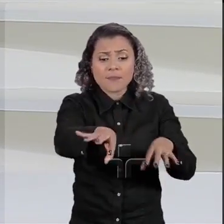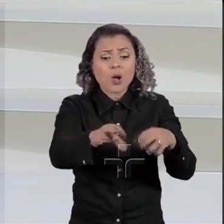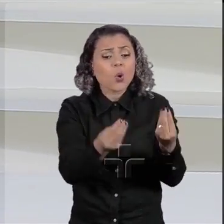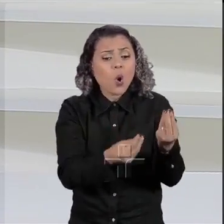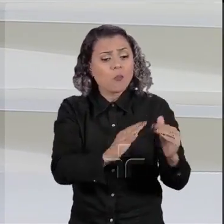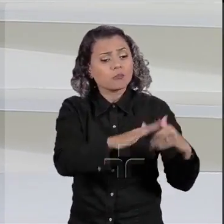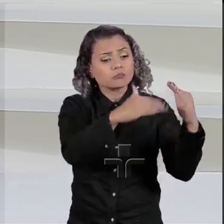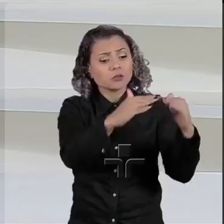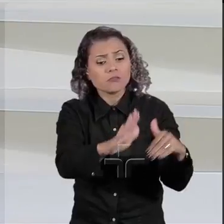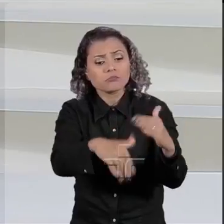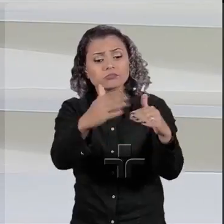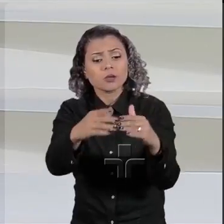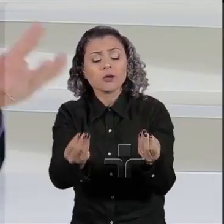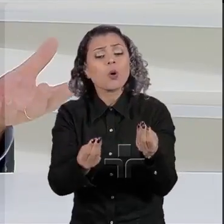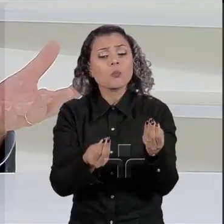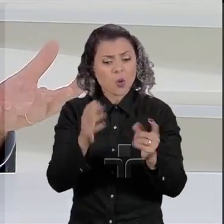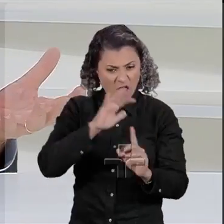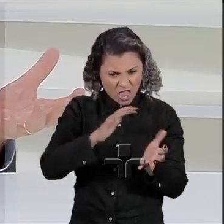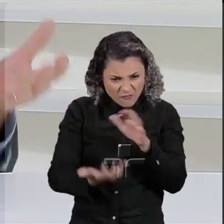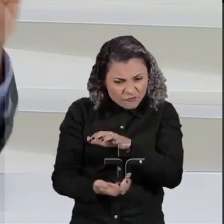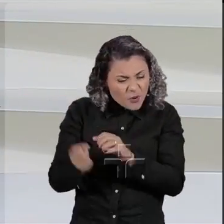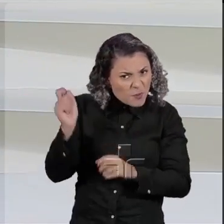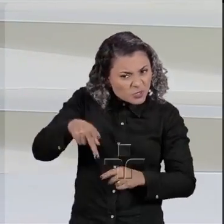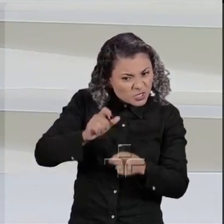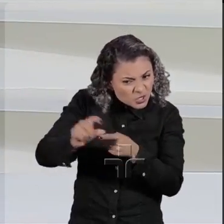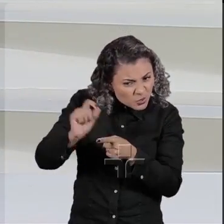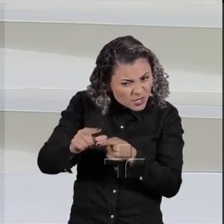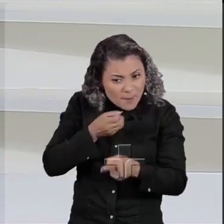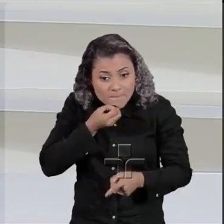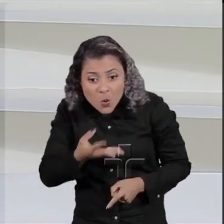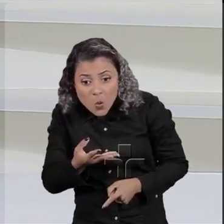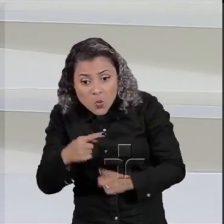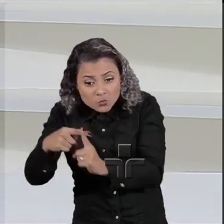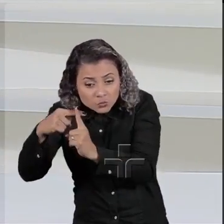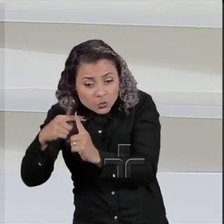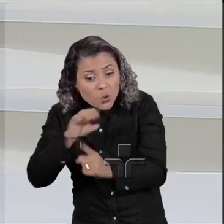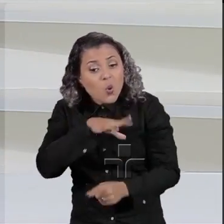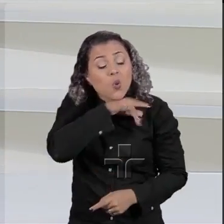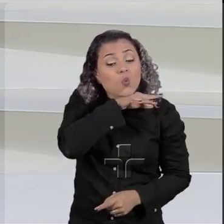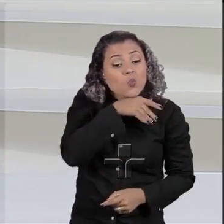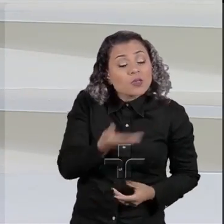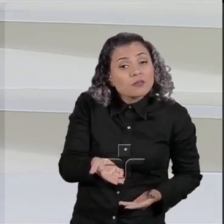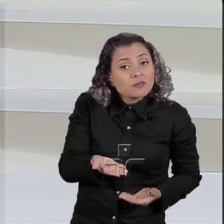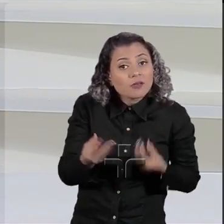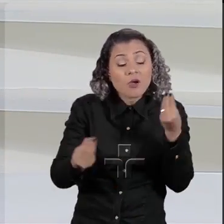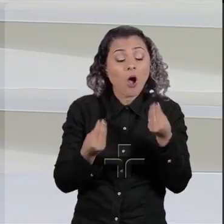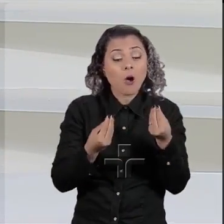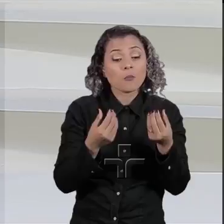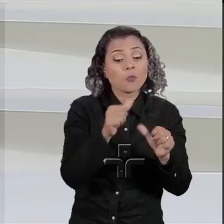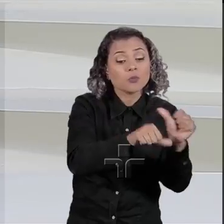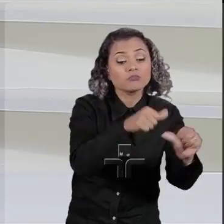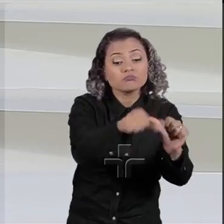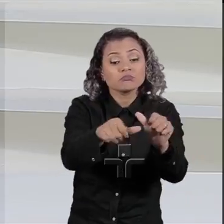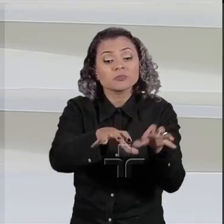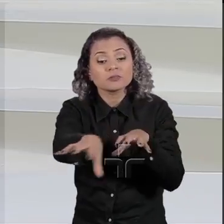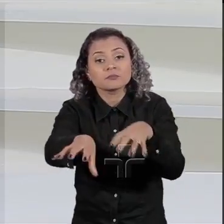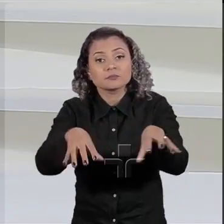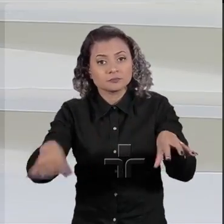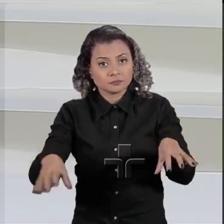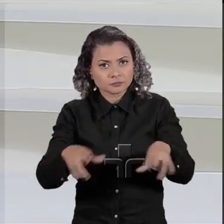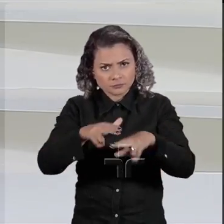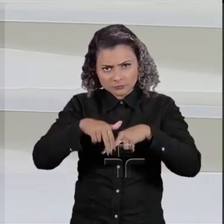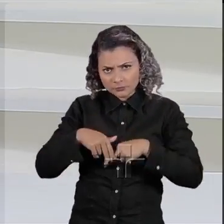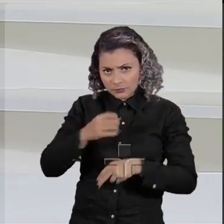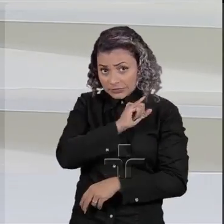que medida essa reforma está fazendo mais justiça do que a situação atual. Então, se o governo tiver